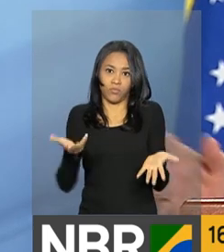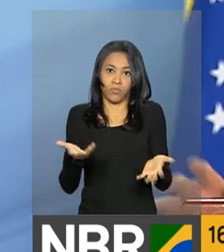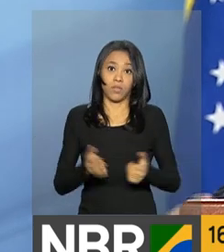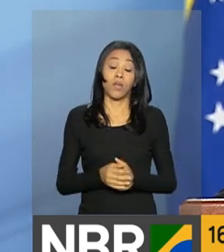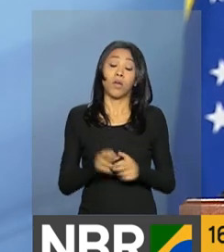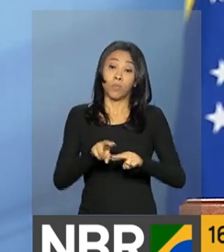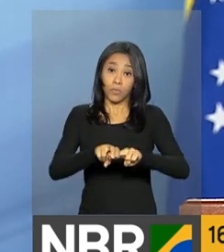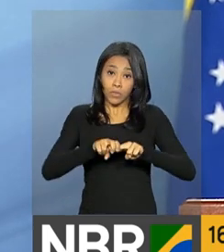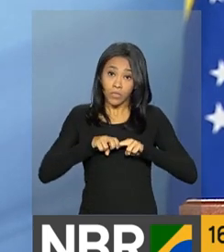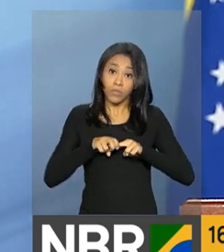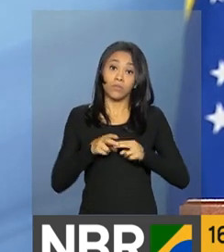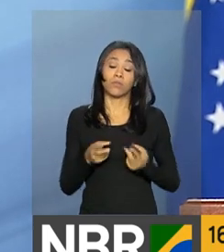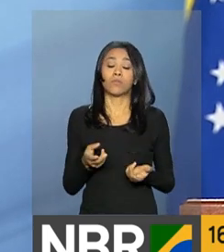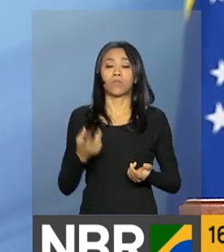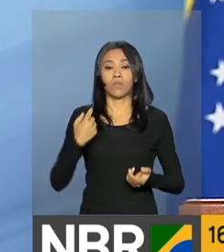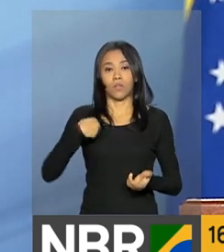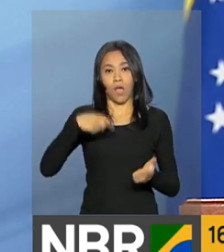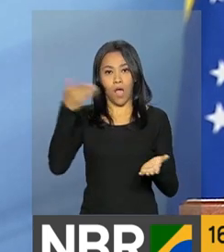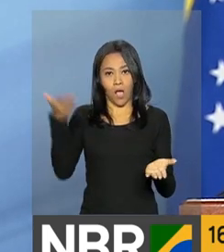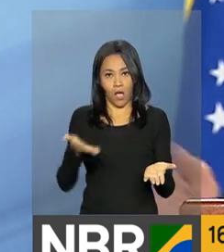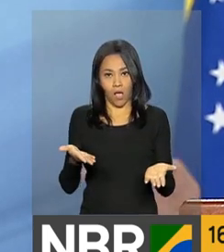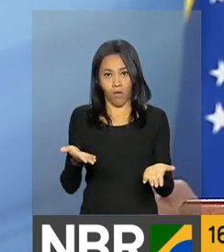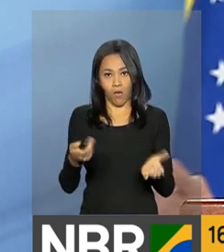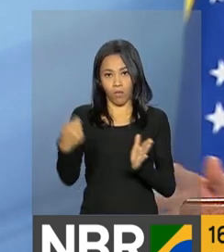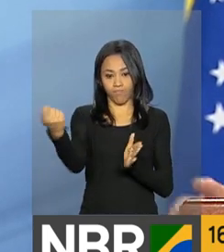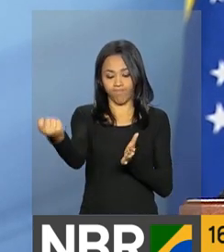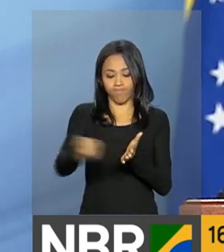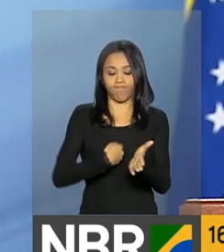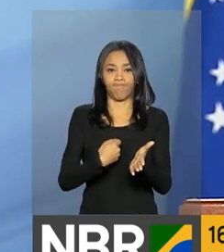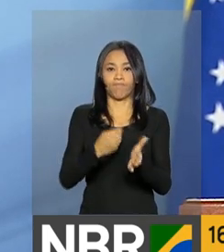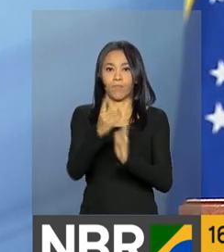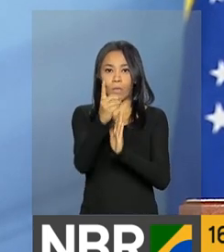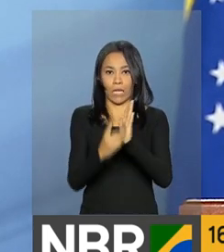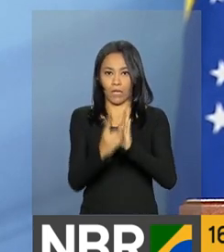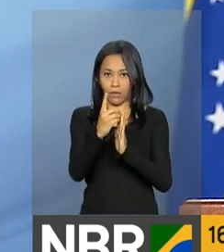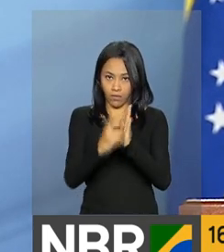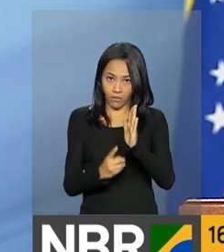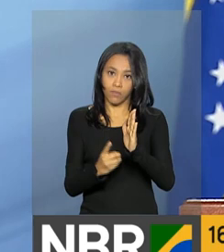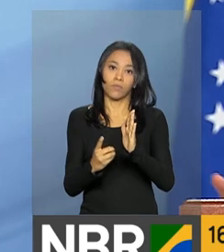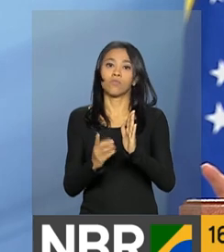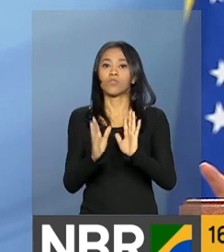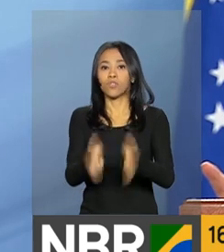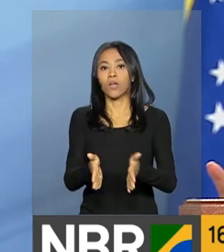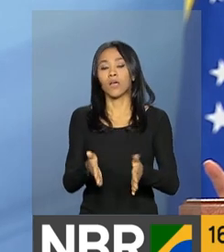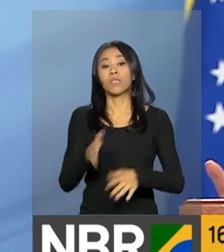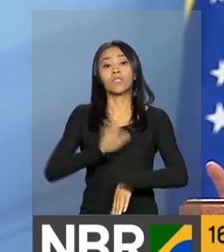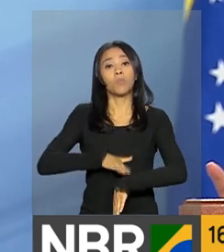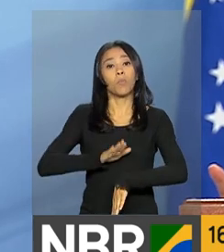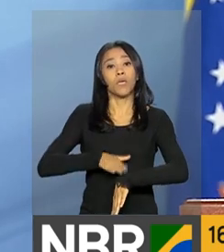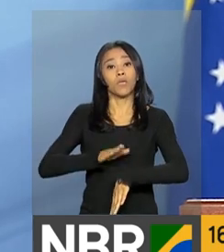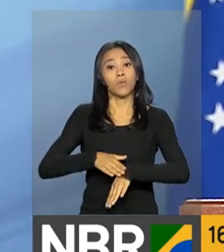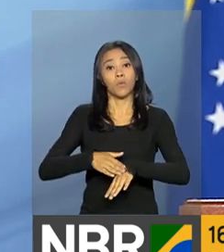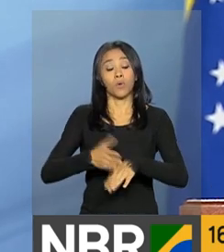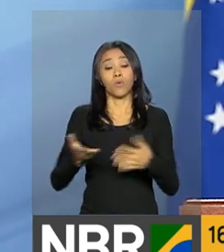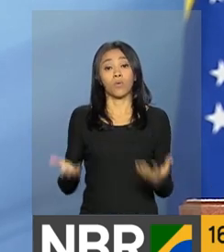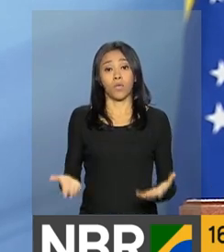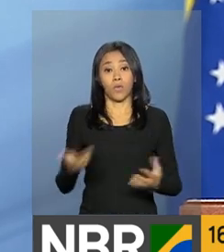acabamos de decretar, neste momento, a intervenção federal